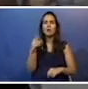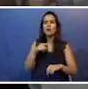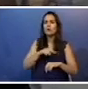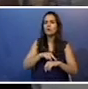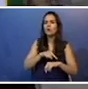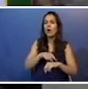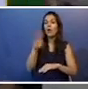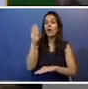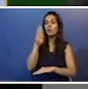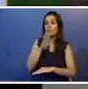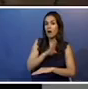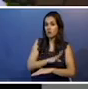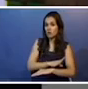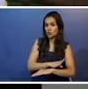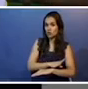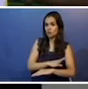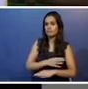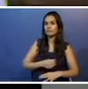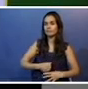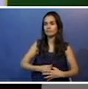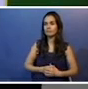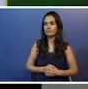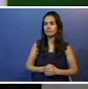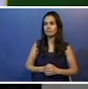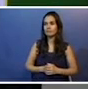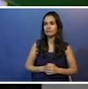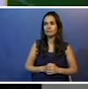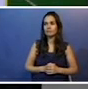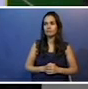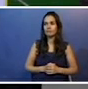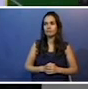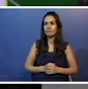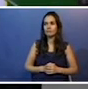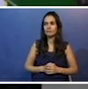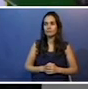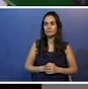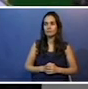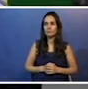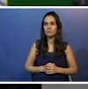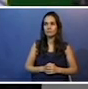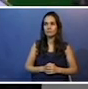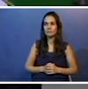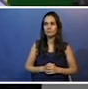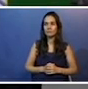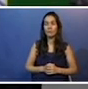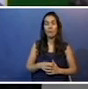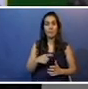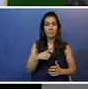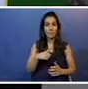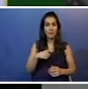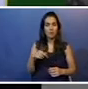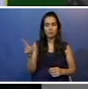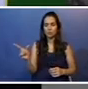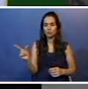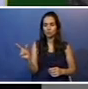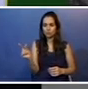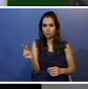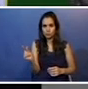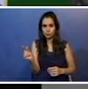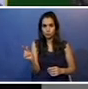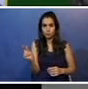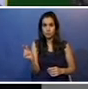Nós falamos. E agora o B. Olha onde aparece o ponteirinho, olha onde aparece